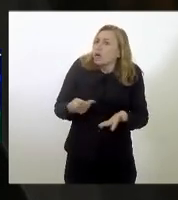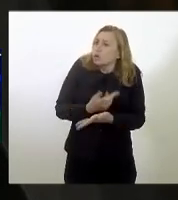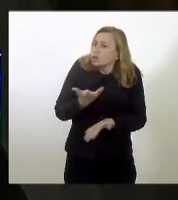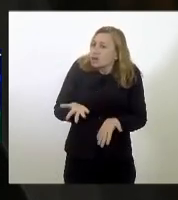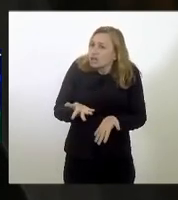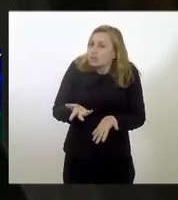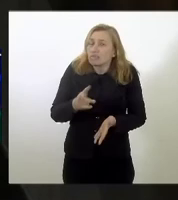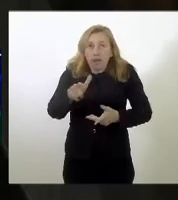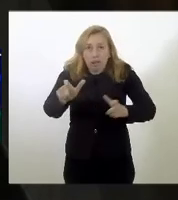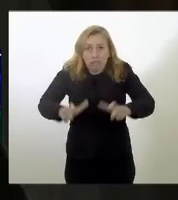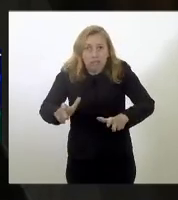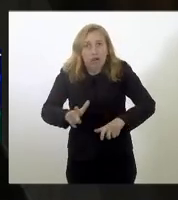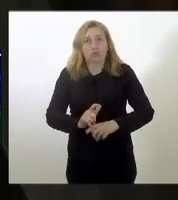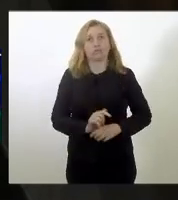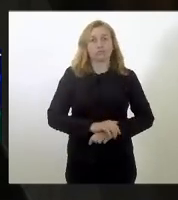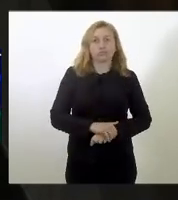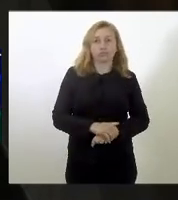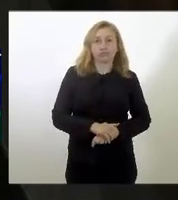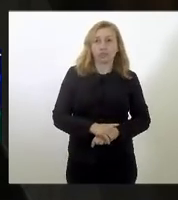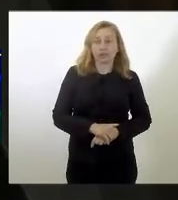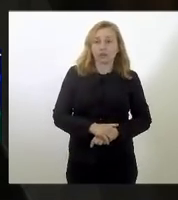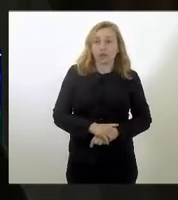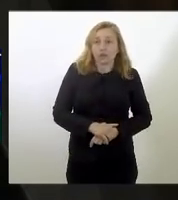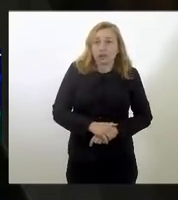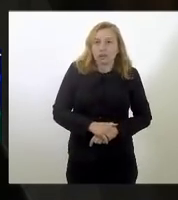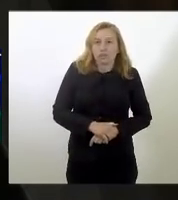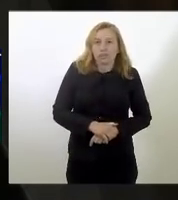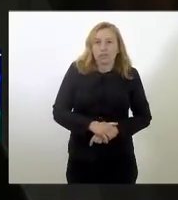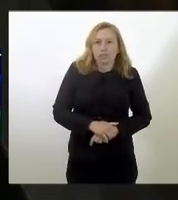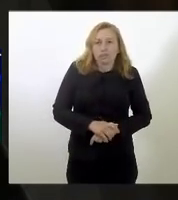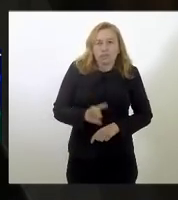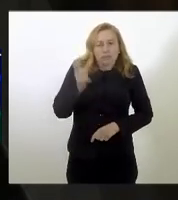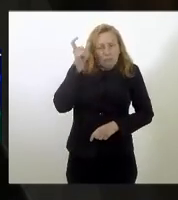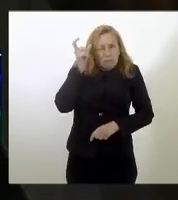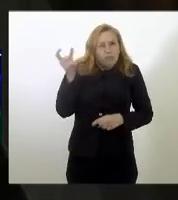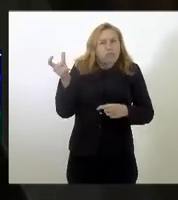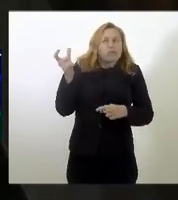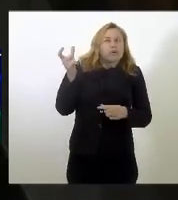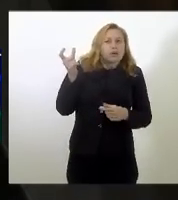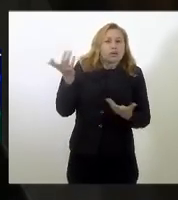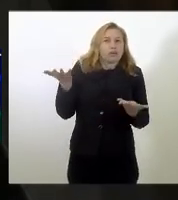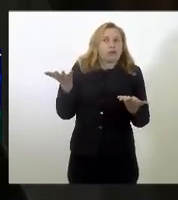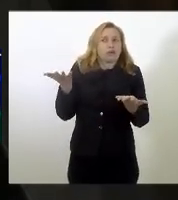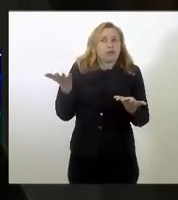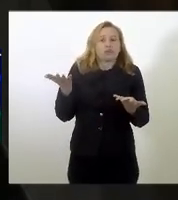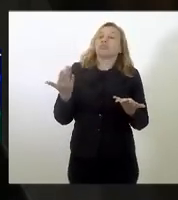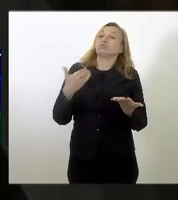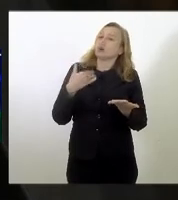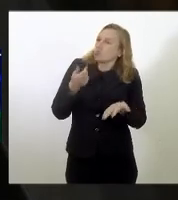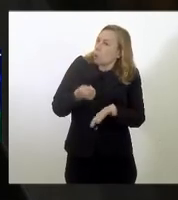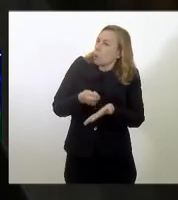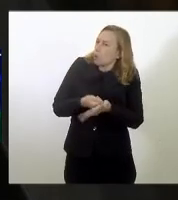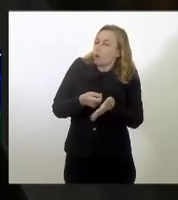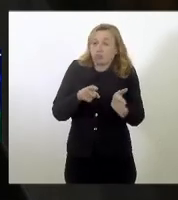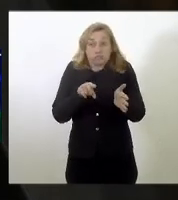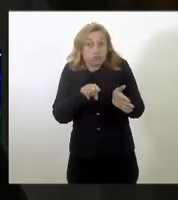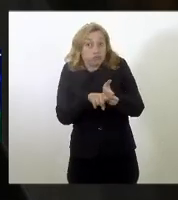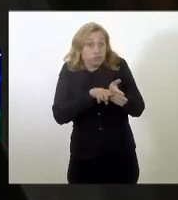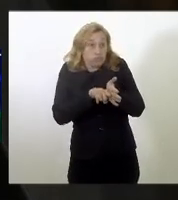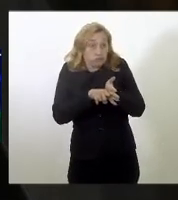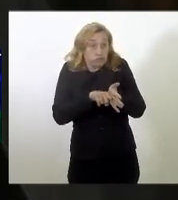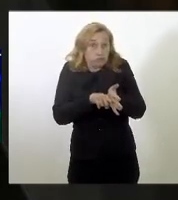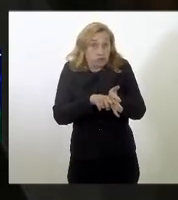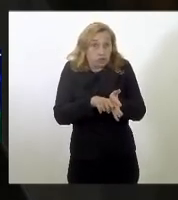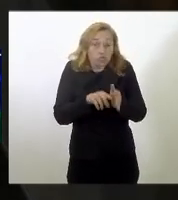aquela unidade. Eu espero que as minhas cobranças, as fiscalizações,